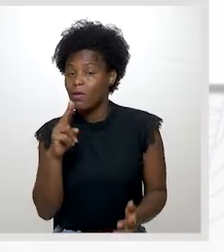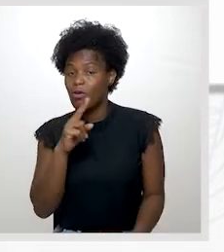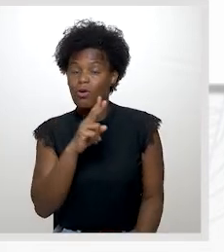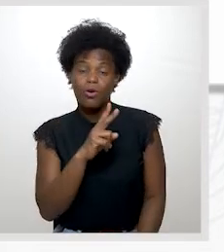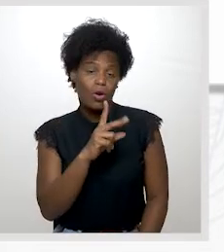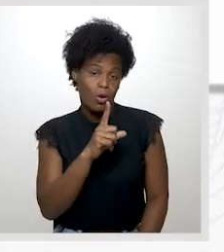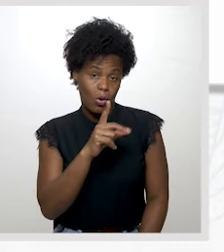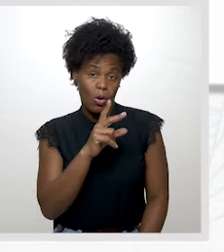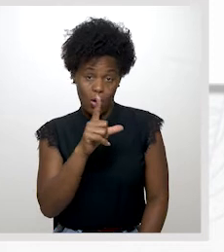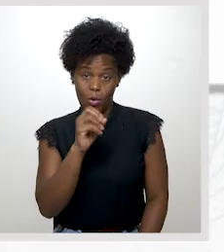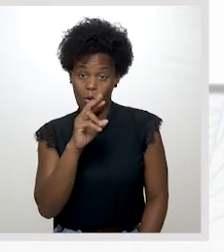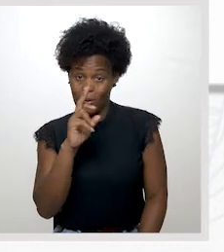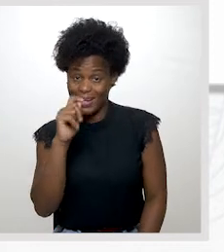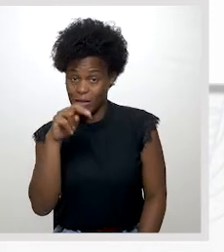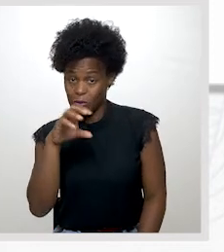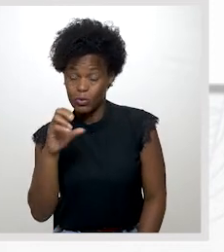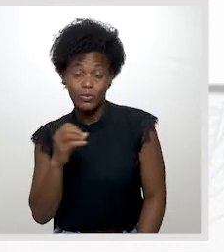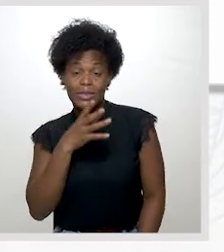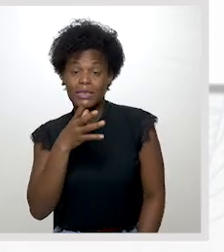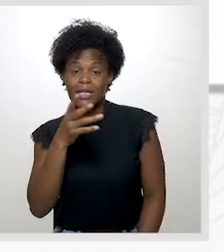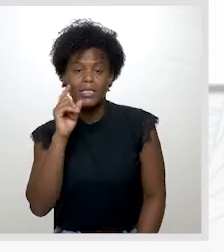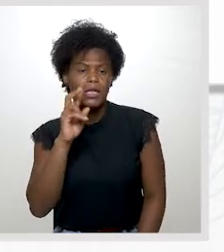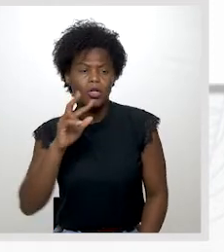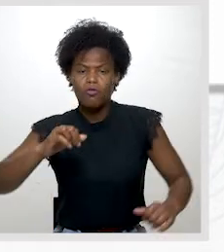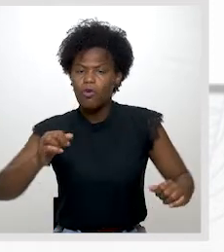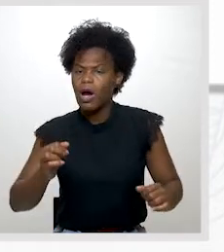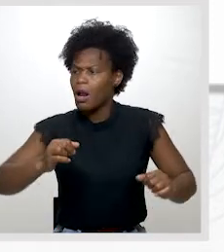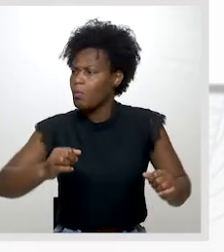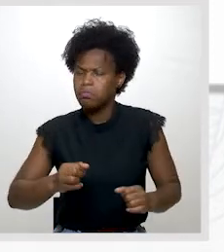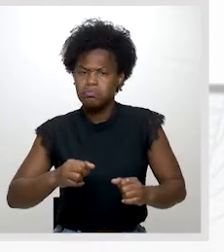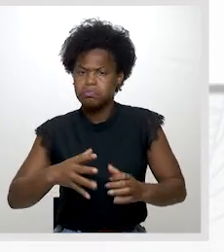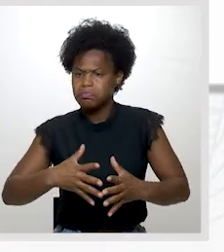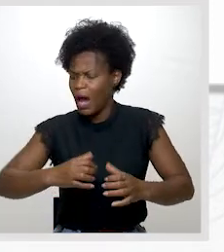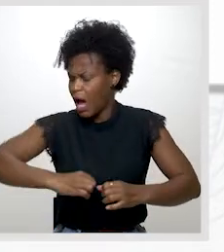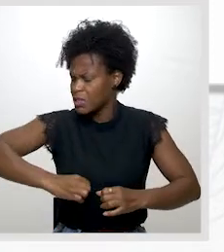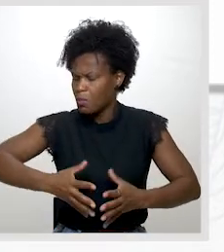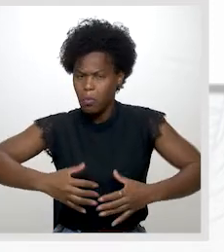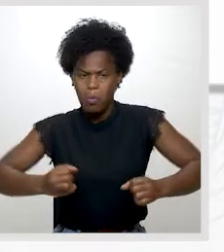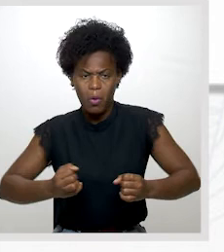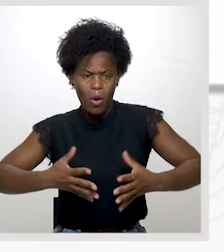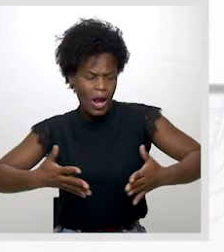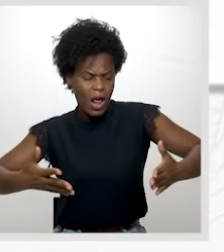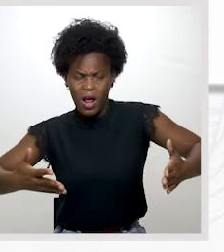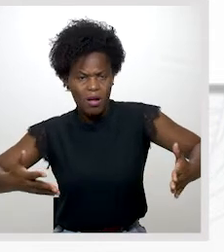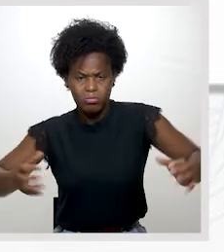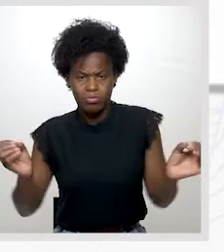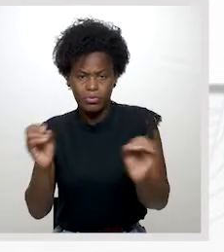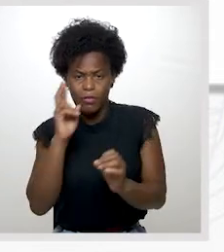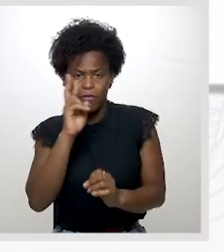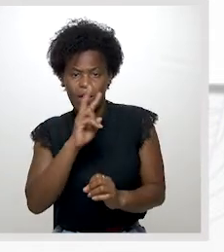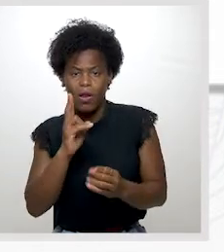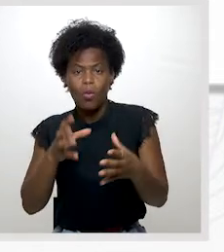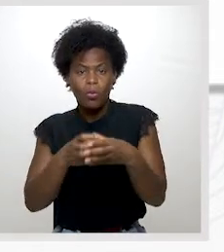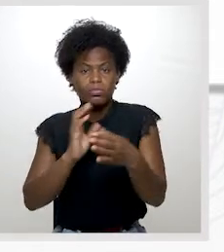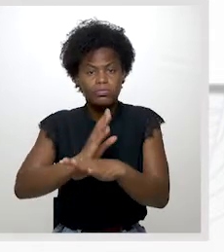o voador. Mas, ao voar, não cresceram bastantes as asas, e assim não poderemos ir espiar as frotas